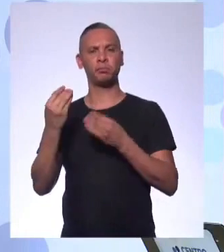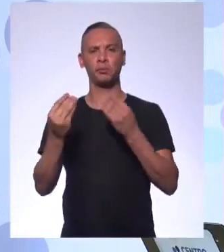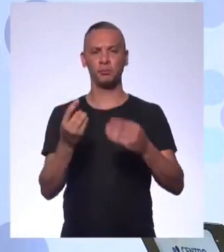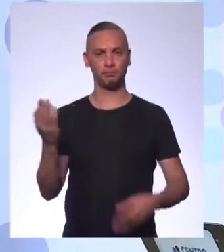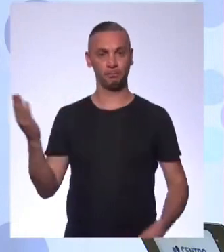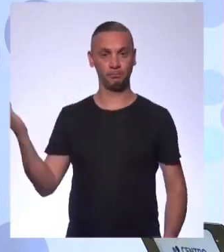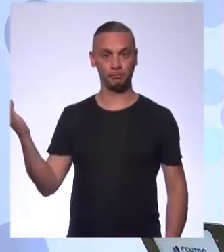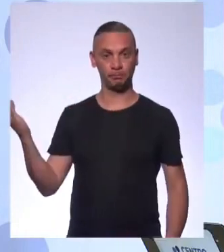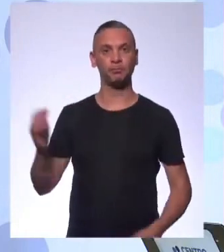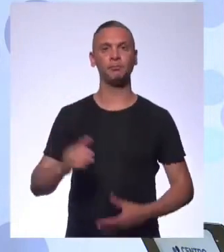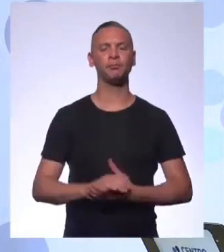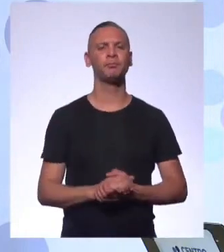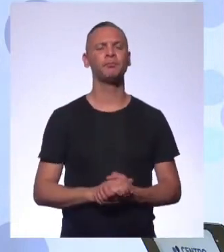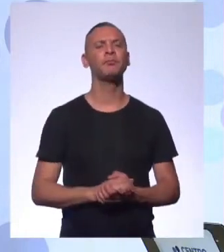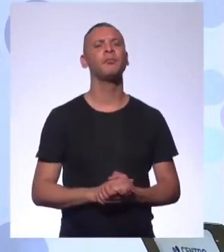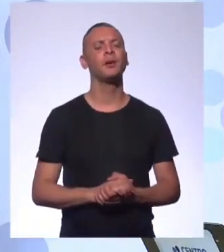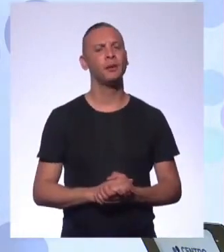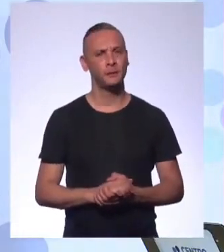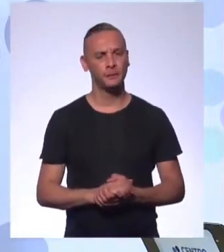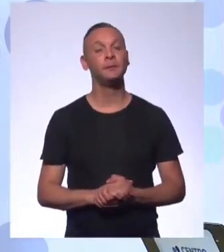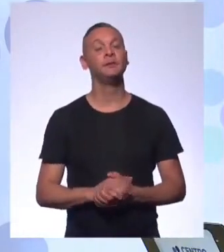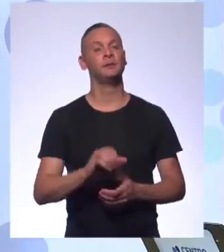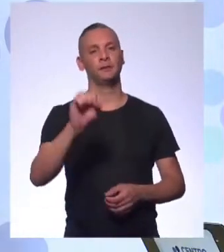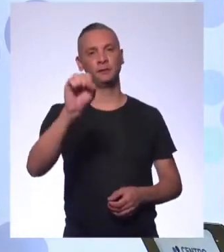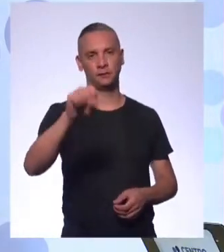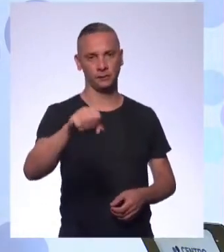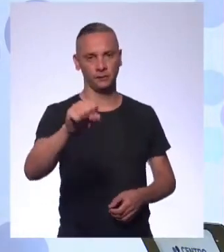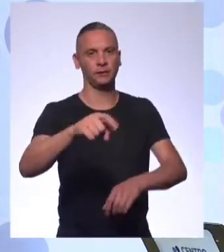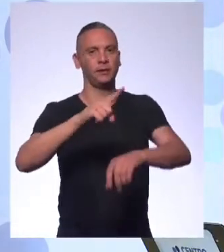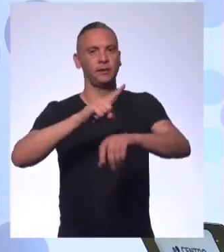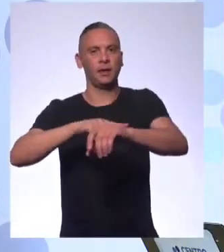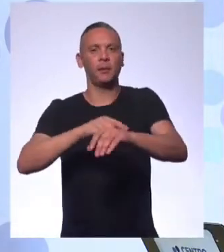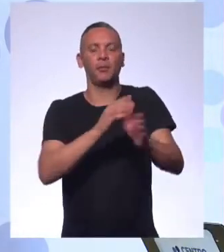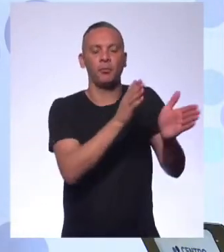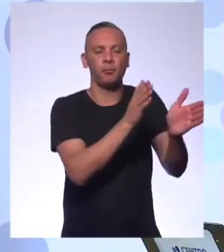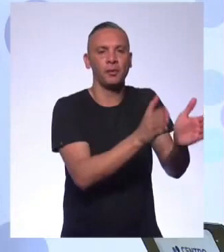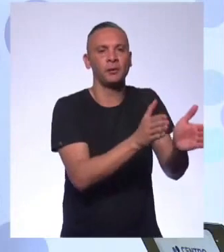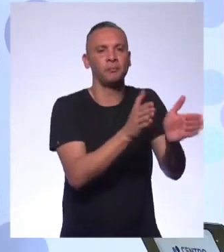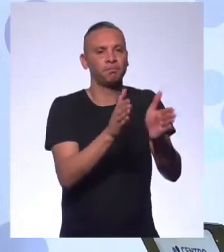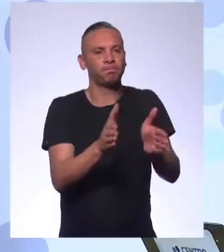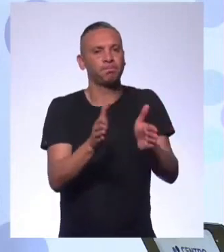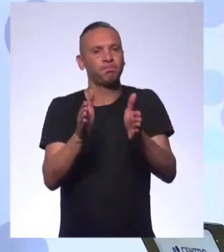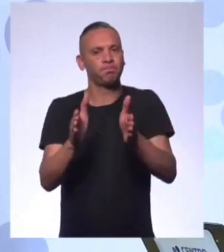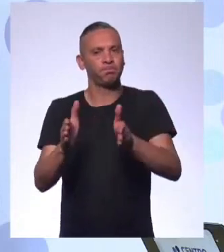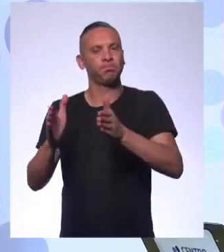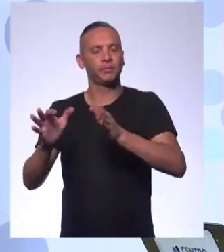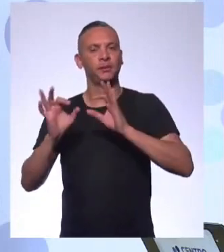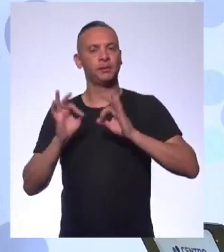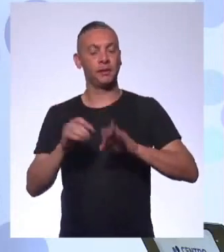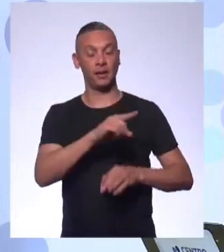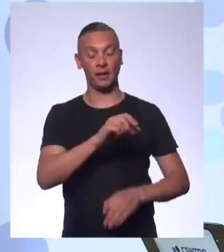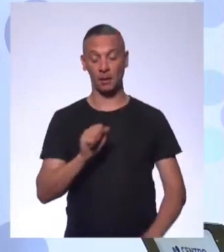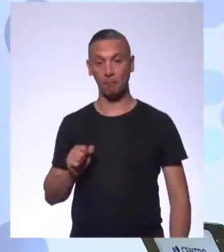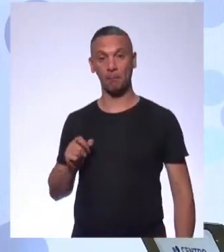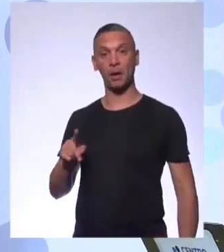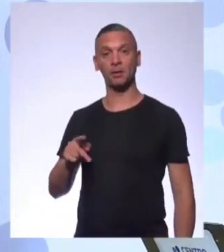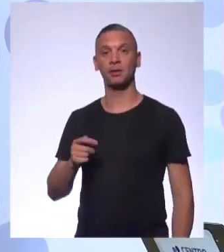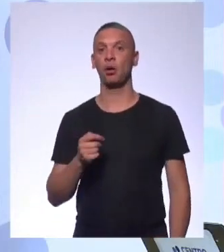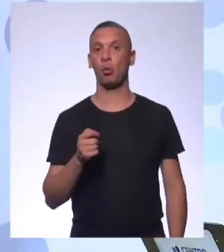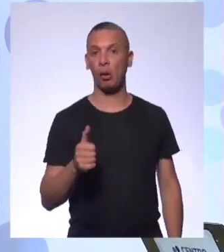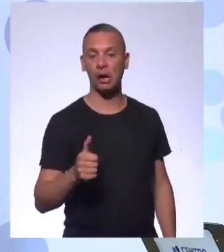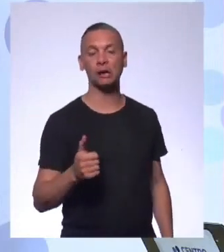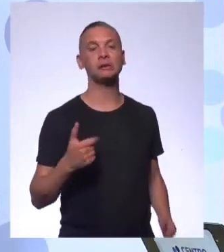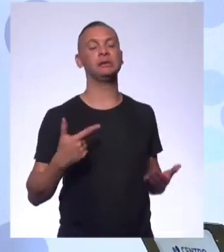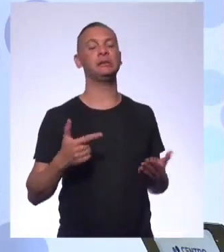tempo é cronológico? Por quê? O tempo, sim, ele é cronológico, ele tem uma sequência de fatos. Ele está se aposentando, daí fica